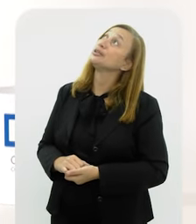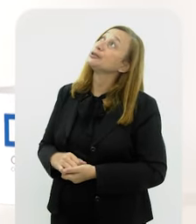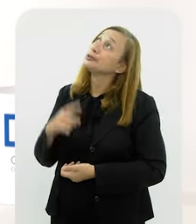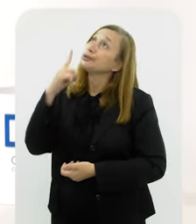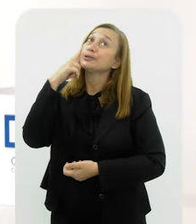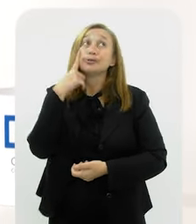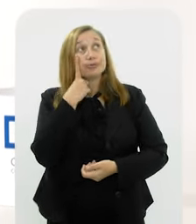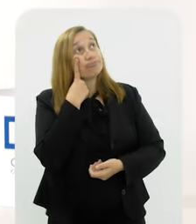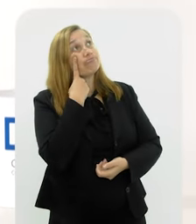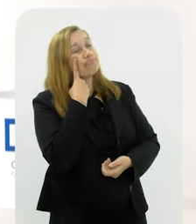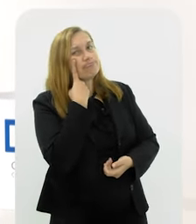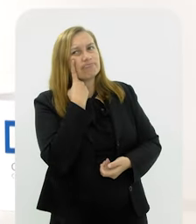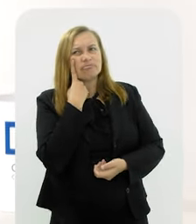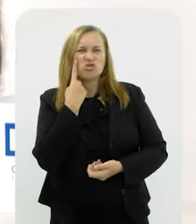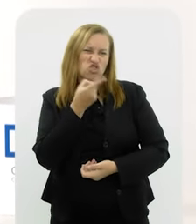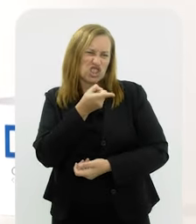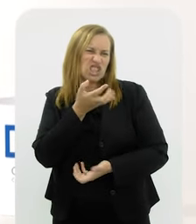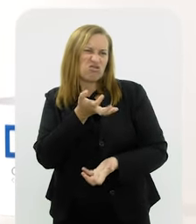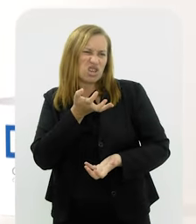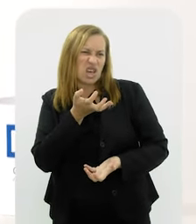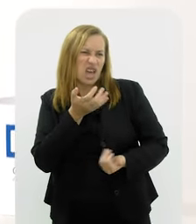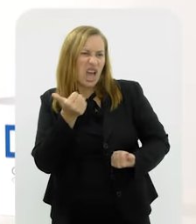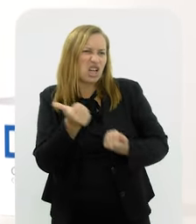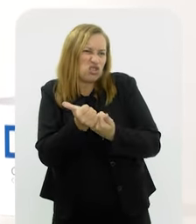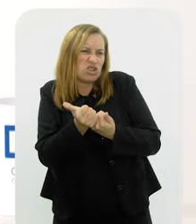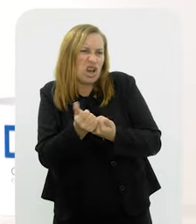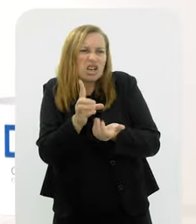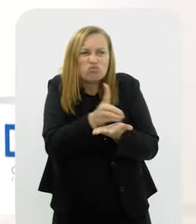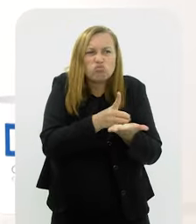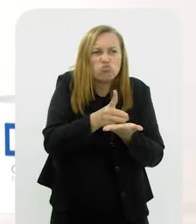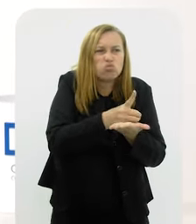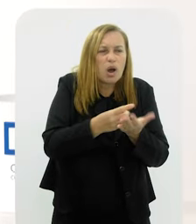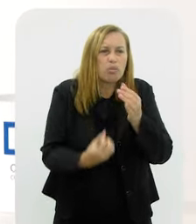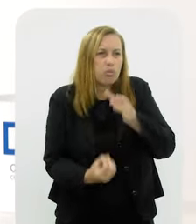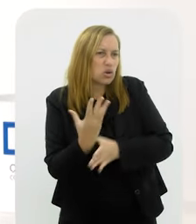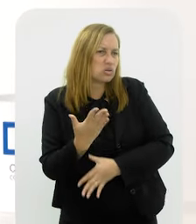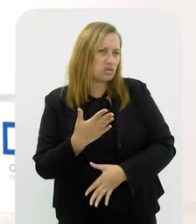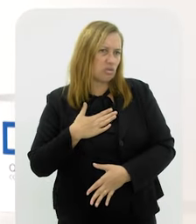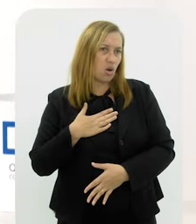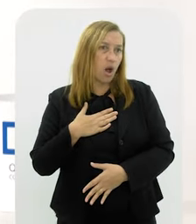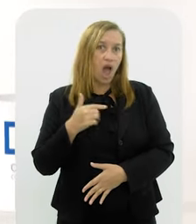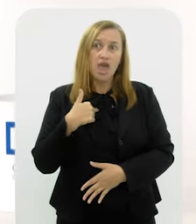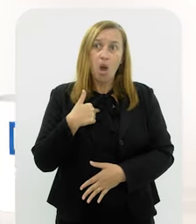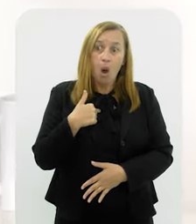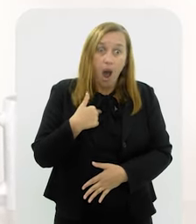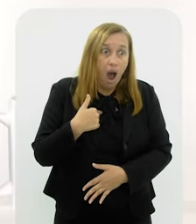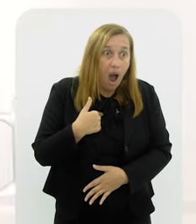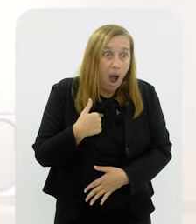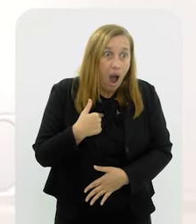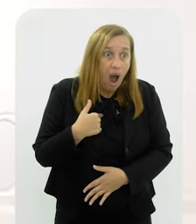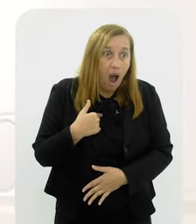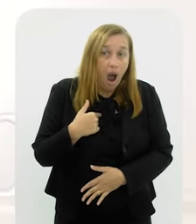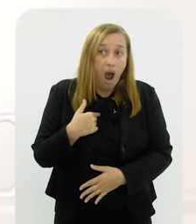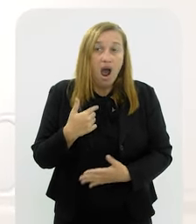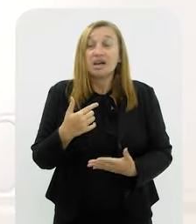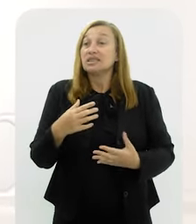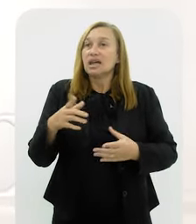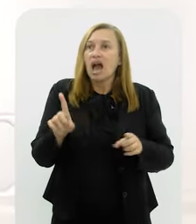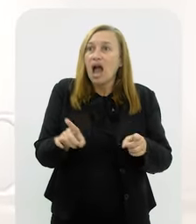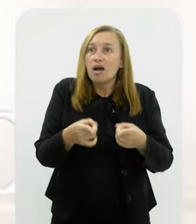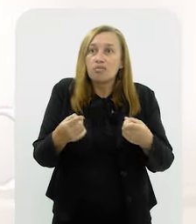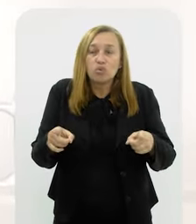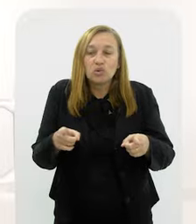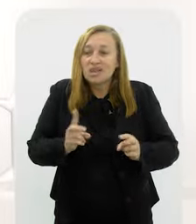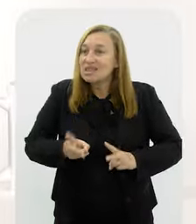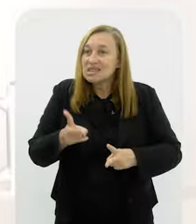olhou assim pro lado, olhou pro teto, tu não quer ser assistente de produção do meu disco? Cara, a porta que ela me abriu, cara. Quer